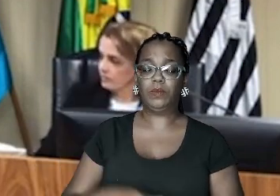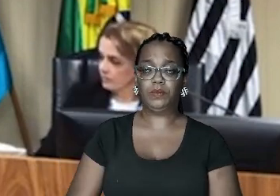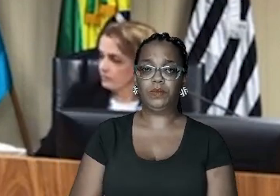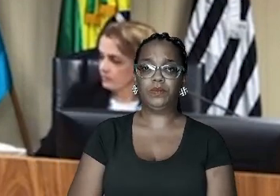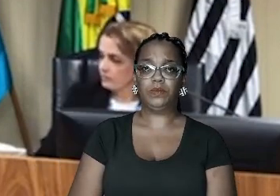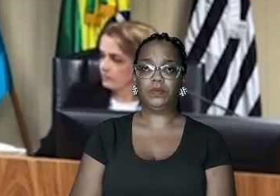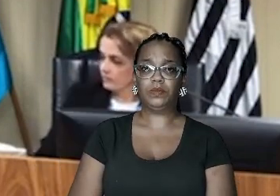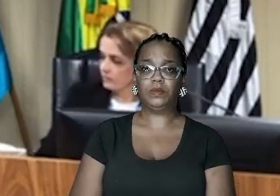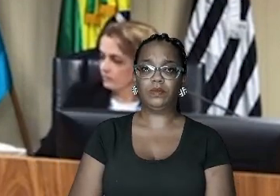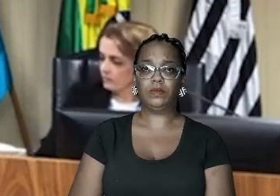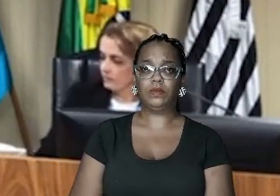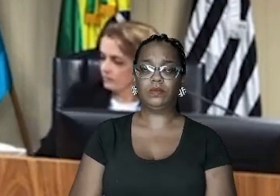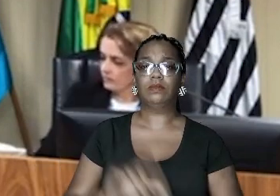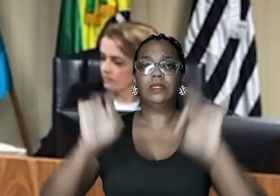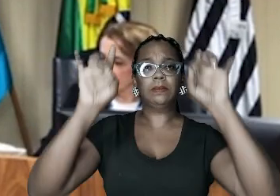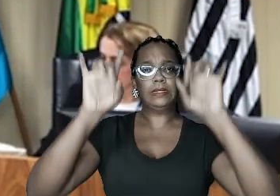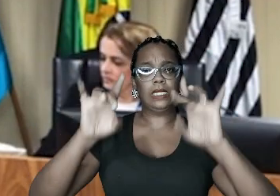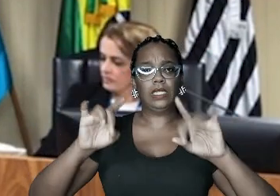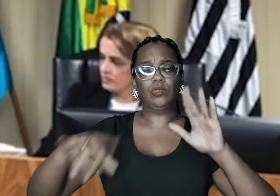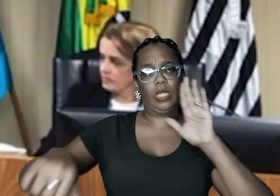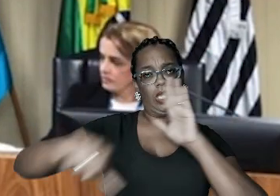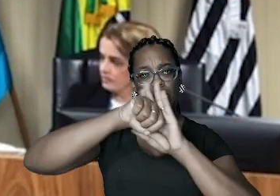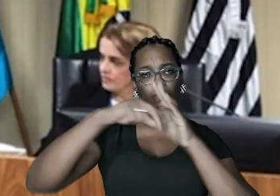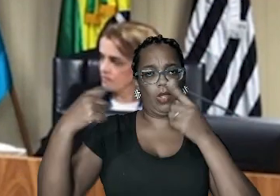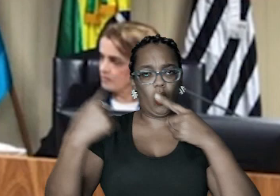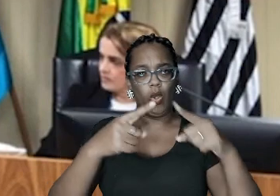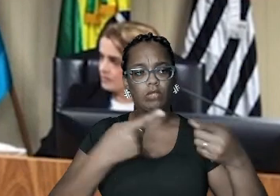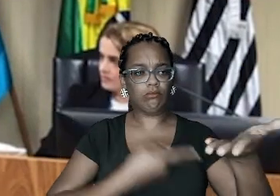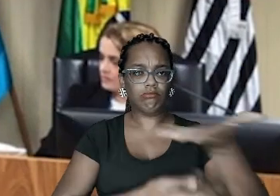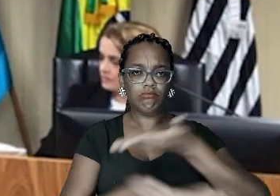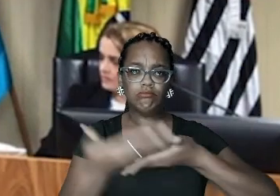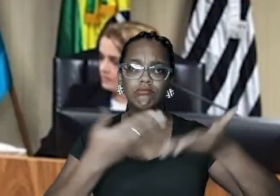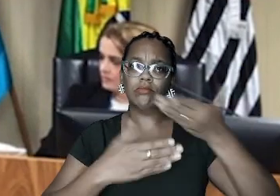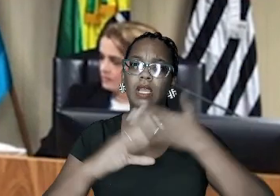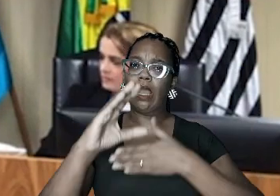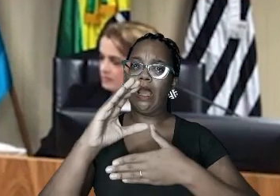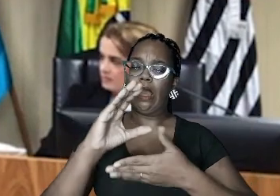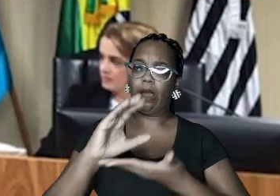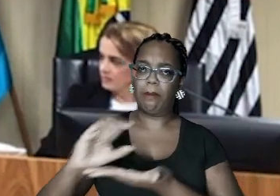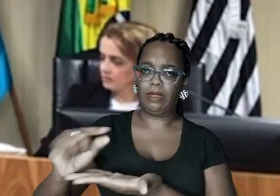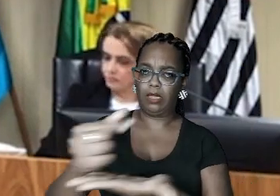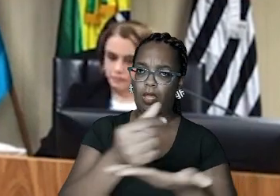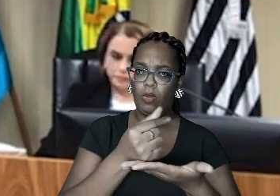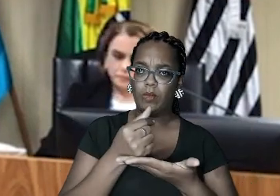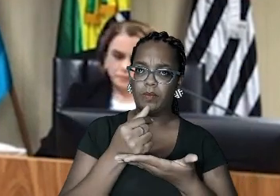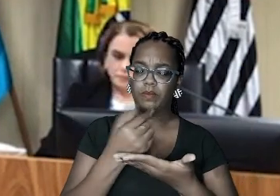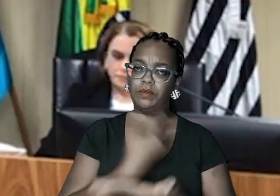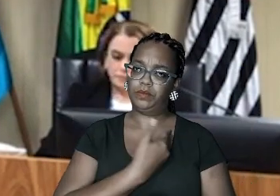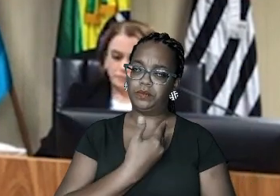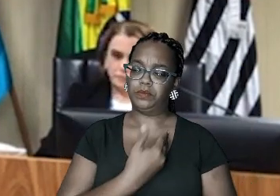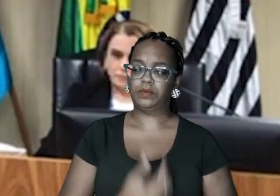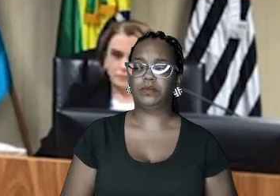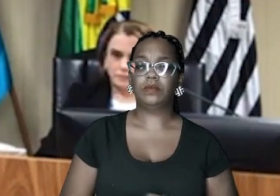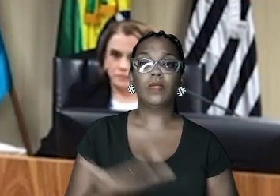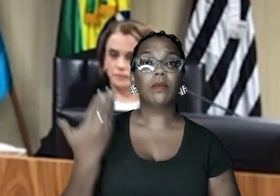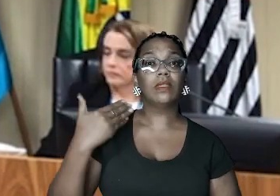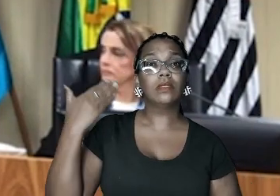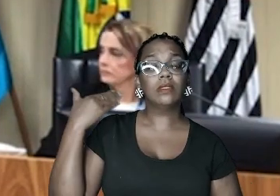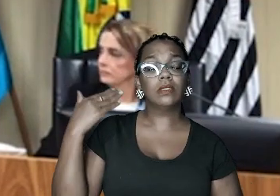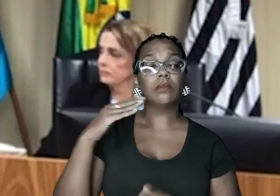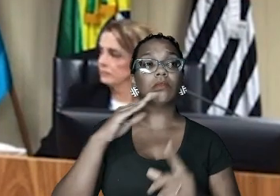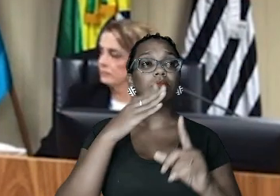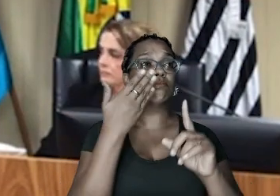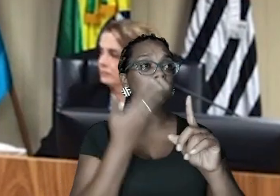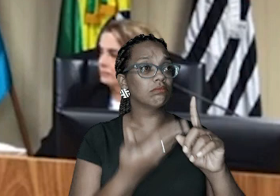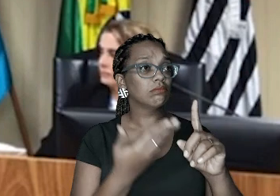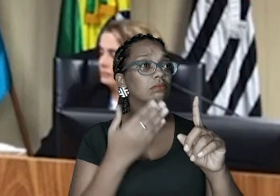em crimes contra o mercado de capitais um dileto amigo mas nessa época desembargadora Marisa eu lembro que não